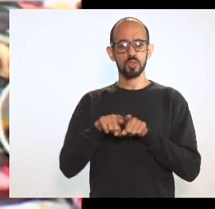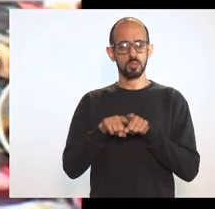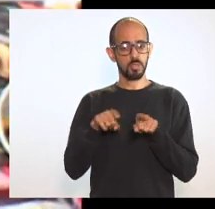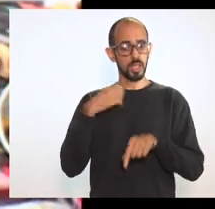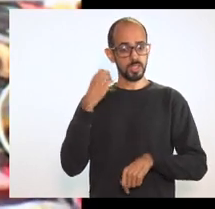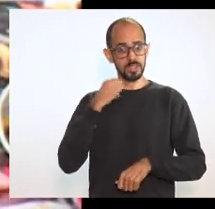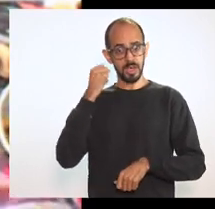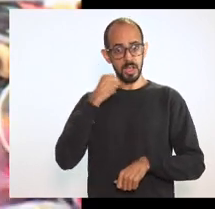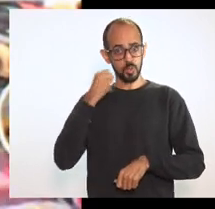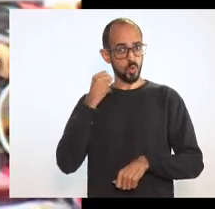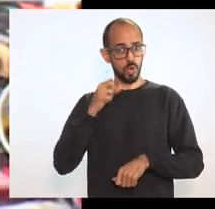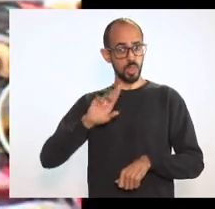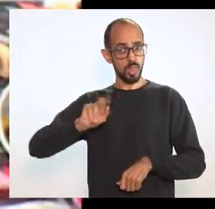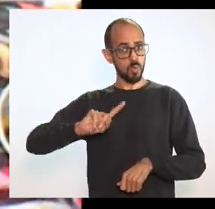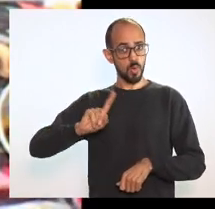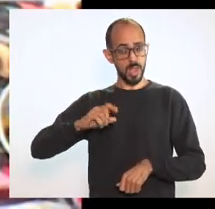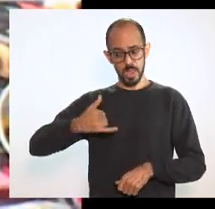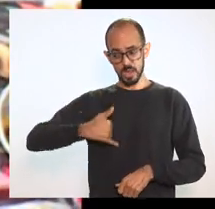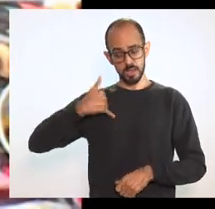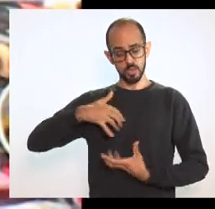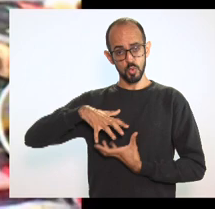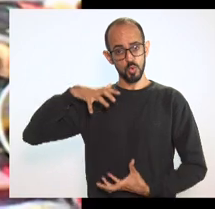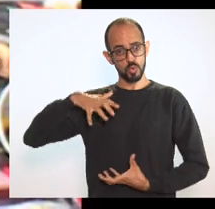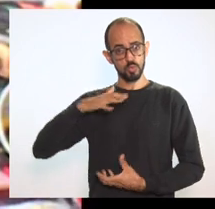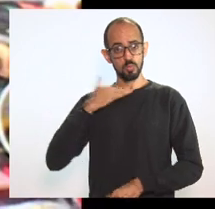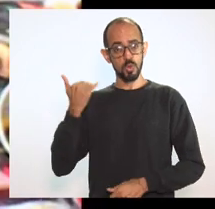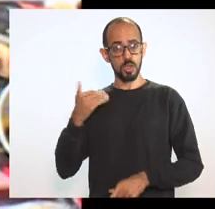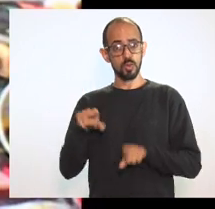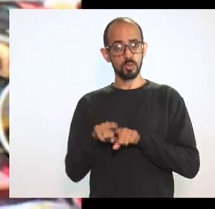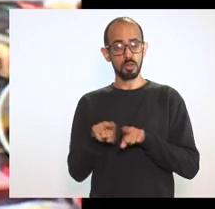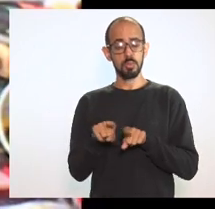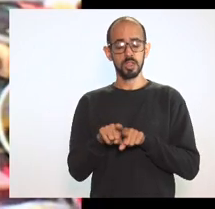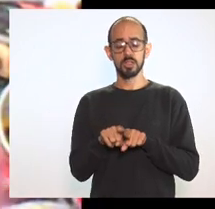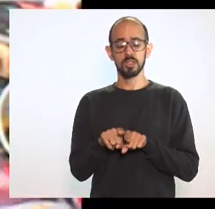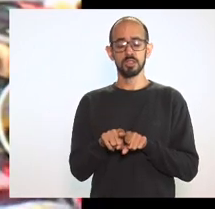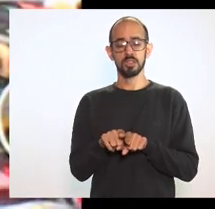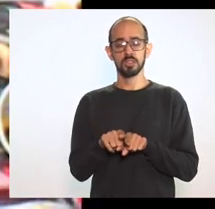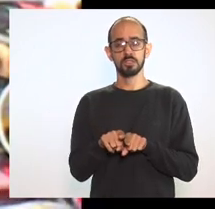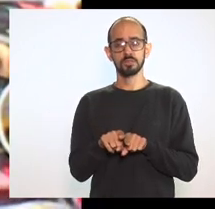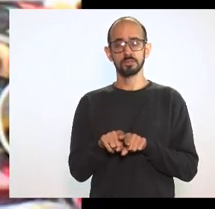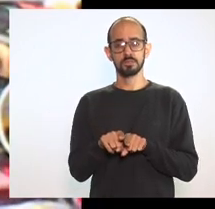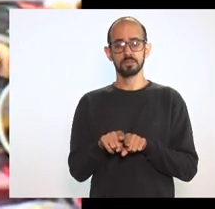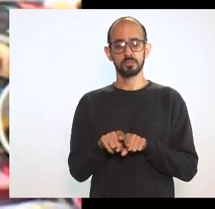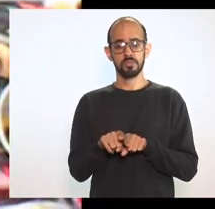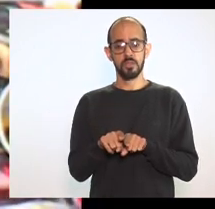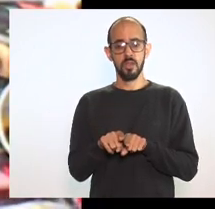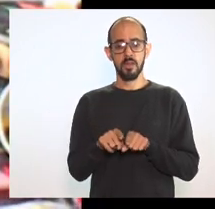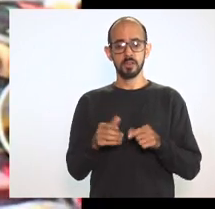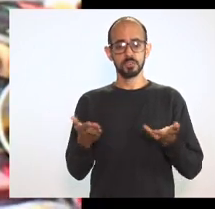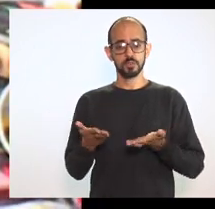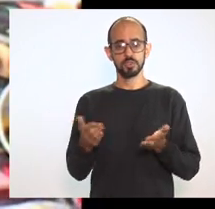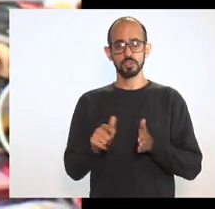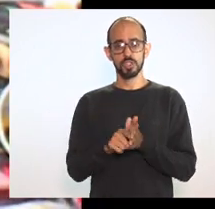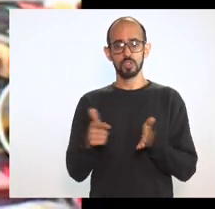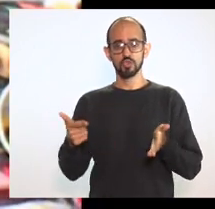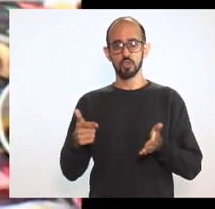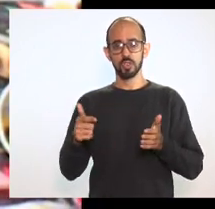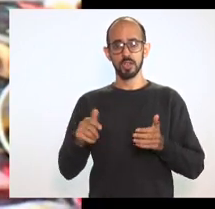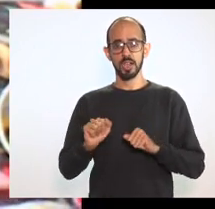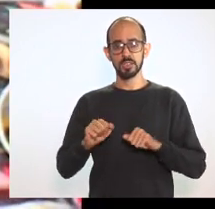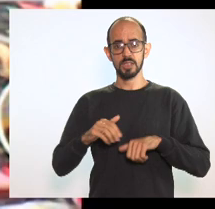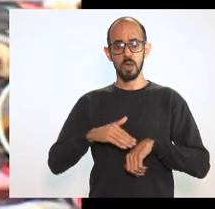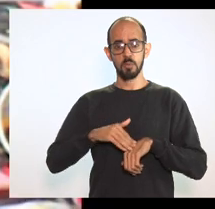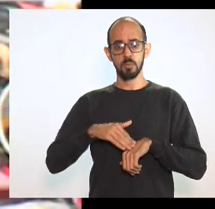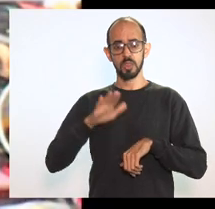idoso, não era do grupo de risco, morreu. Hoje já está nos jornais, aumentou em 10%